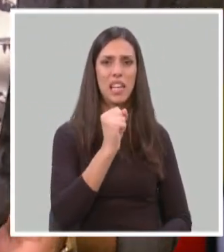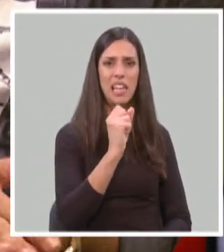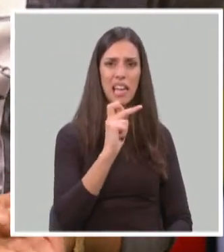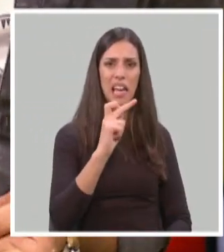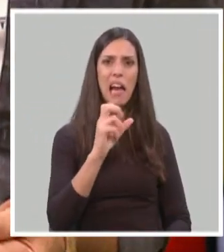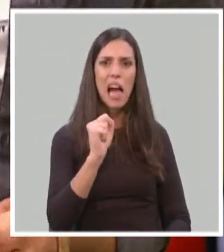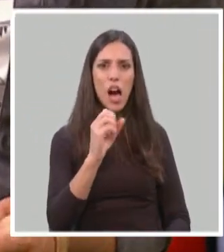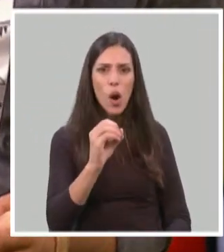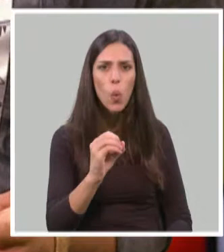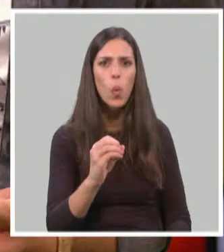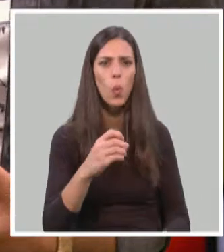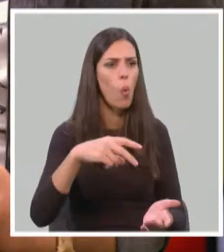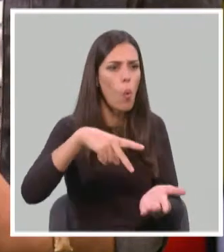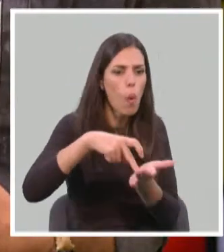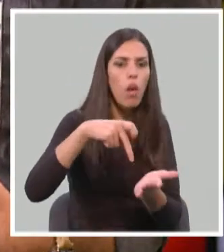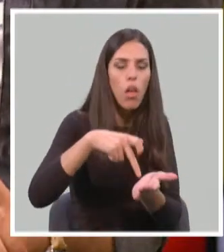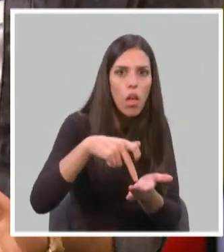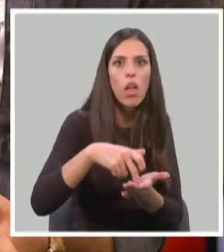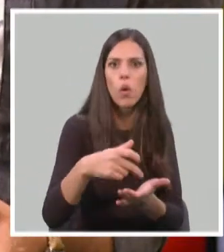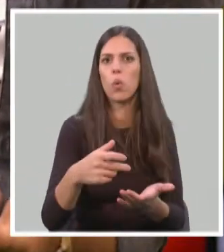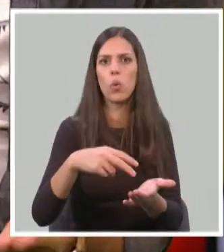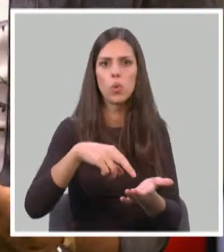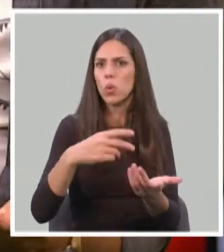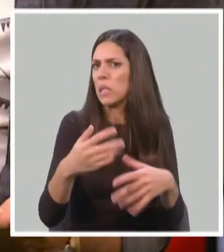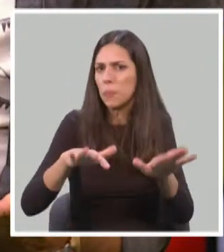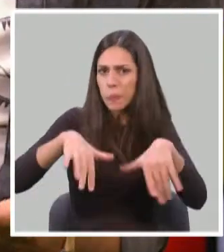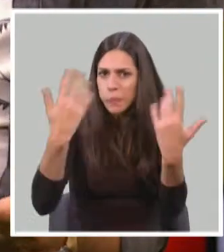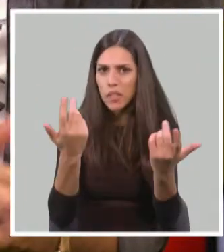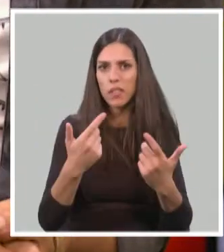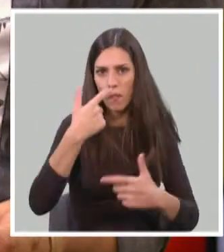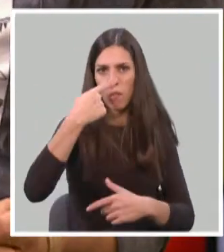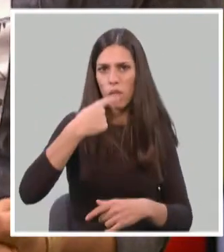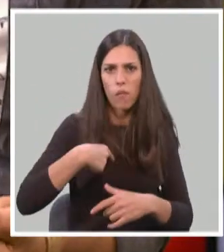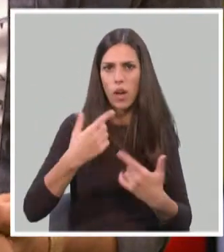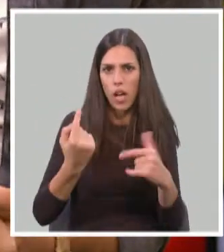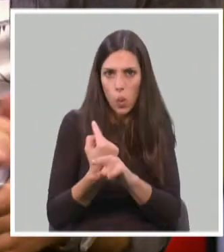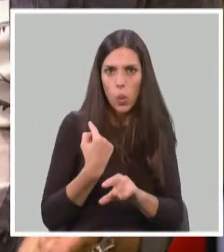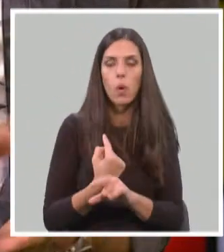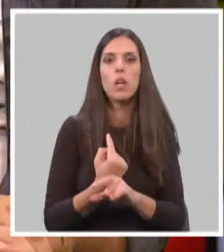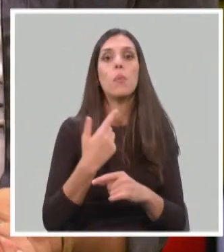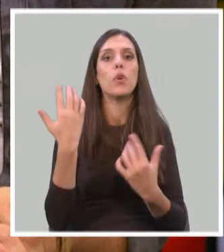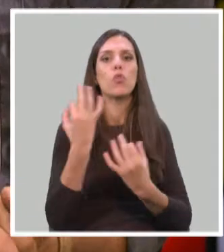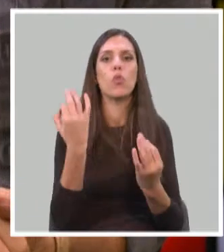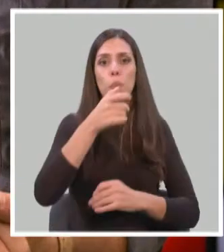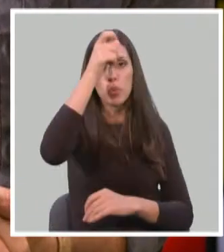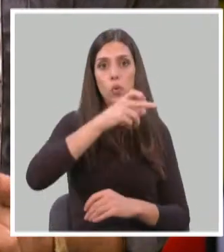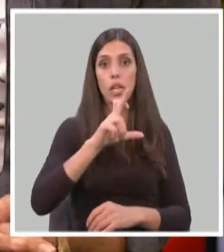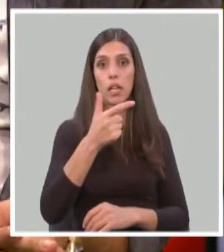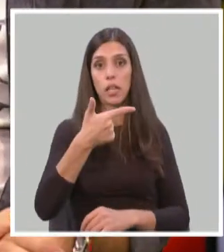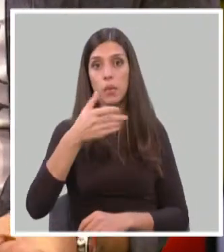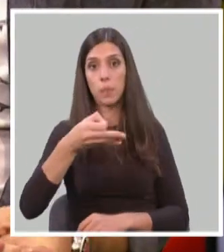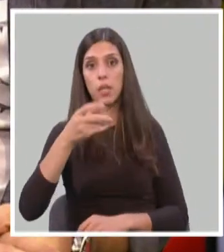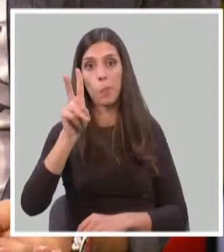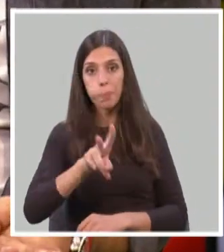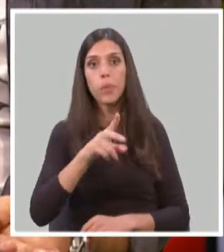coxo, sei lá, podia ter uma data de handicaps, mas houve uma pessoa que tinha um cargo importante na RTP2 que gostava das minhas crónicas e